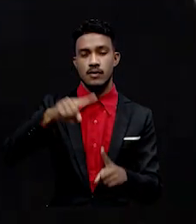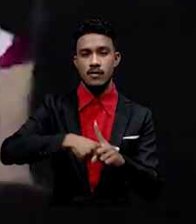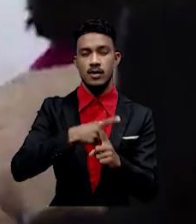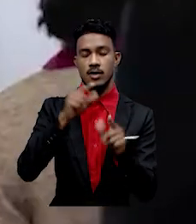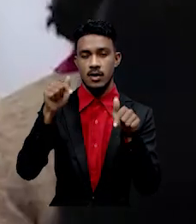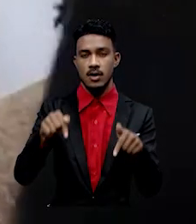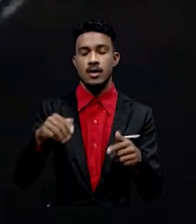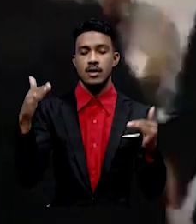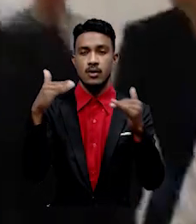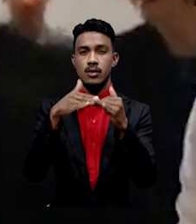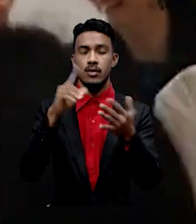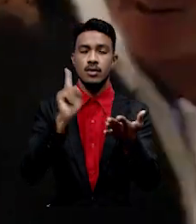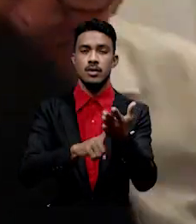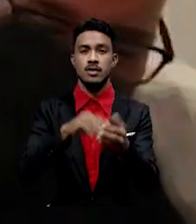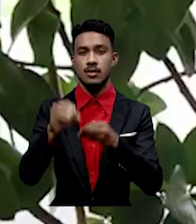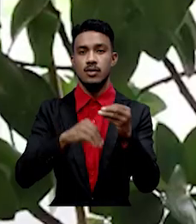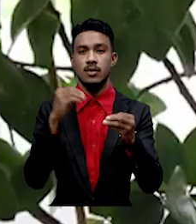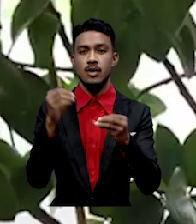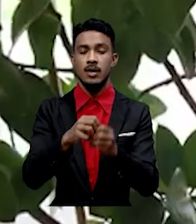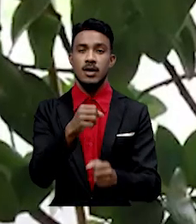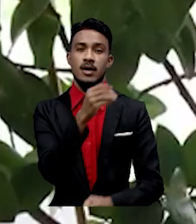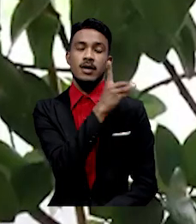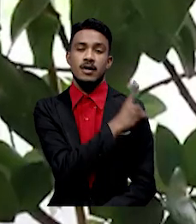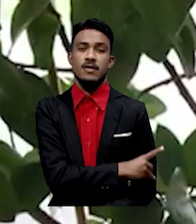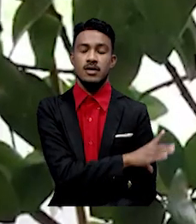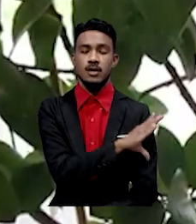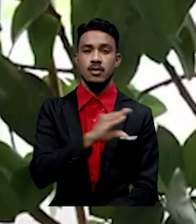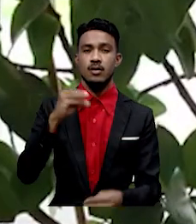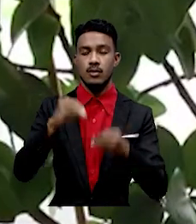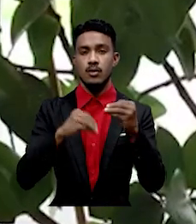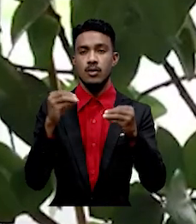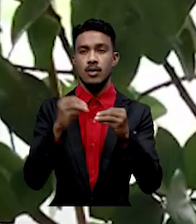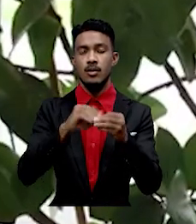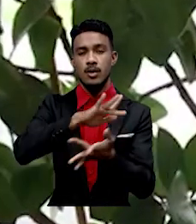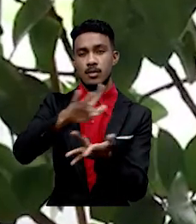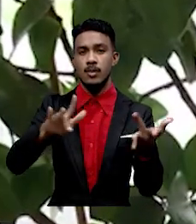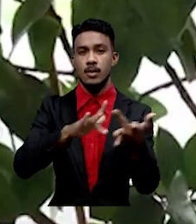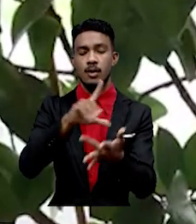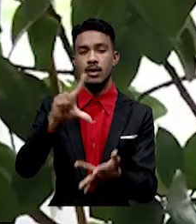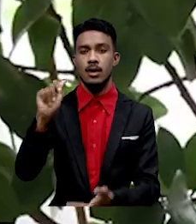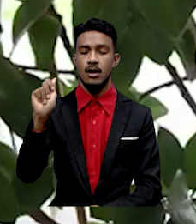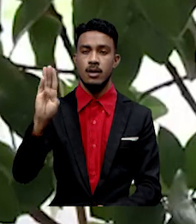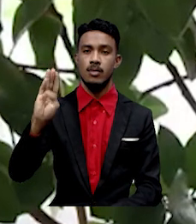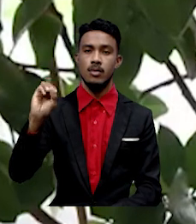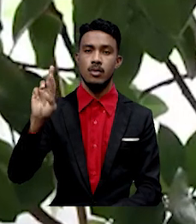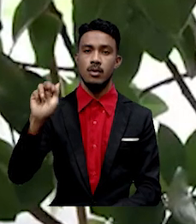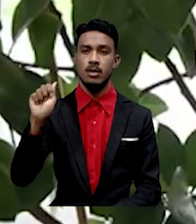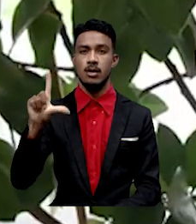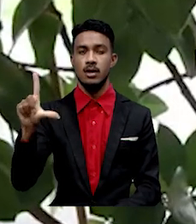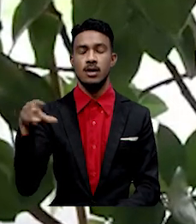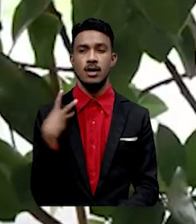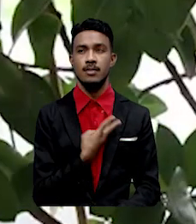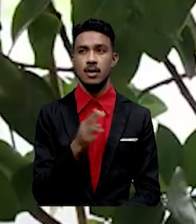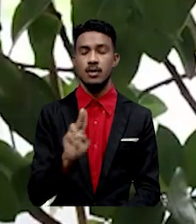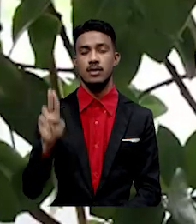ne discute com a assunto defesa, nomos com a mobilidade laboral. Temos a oportunidade de